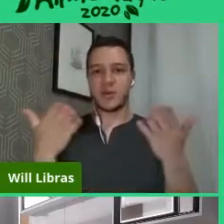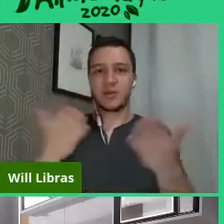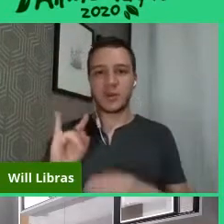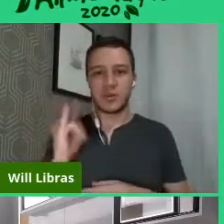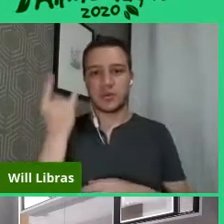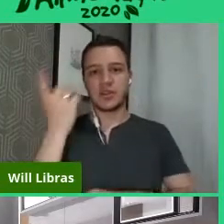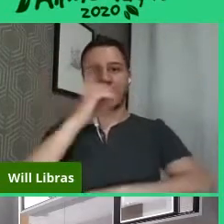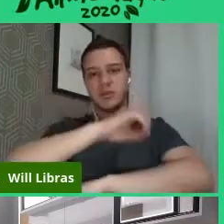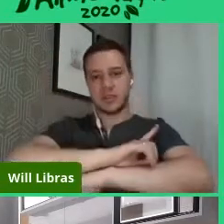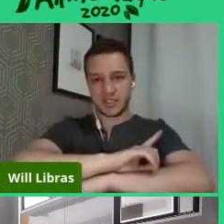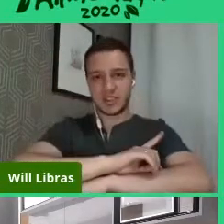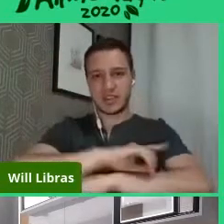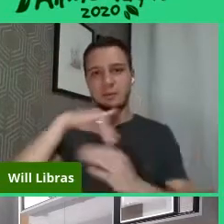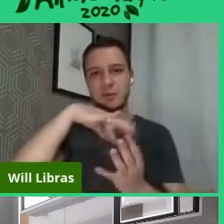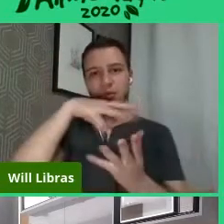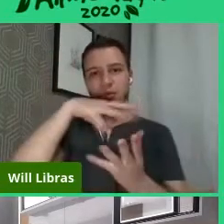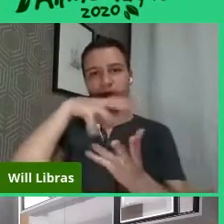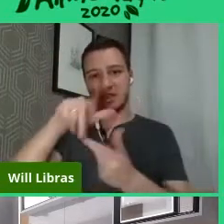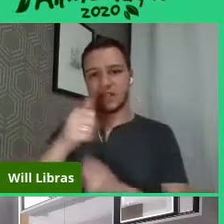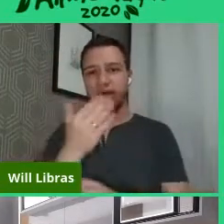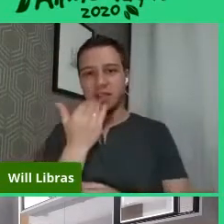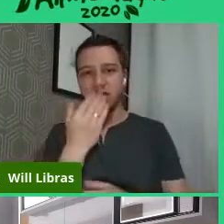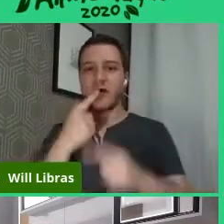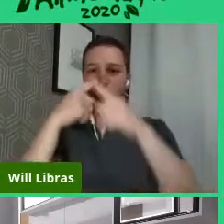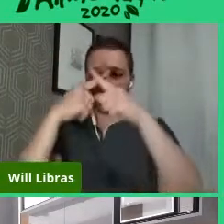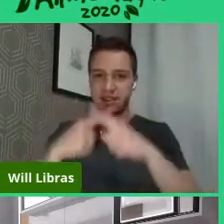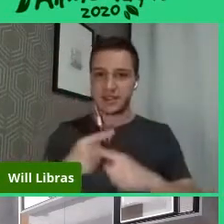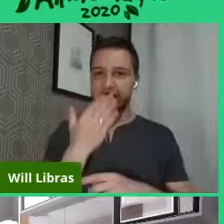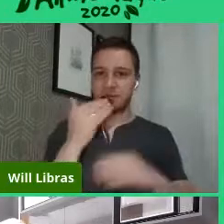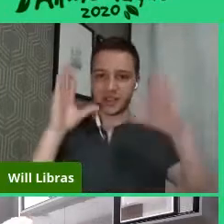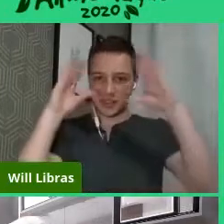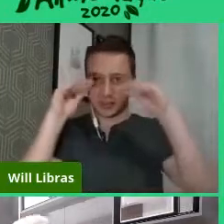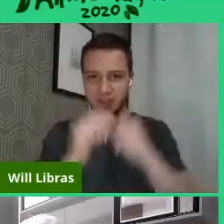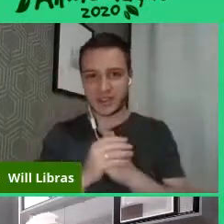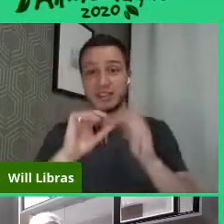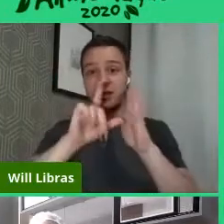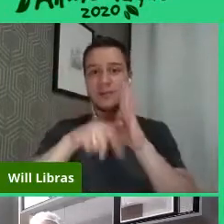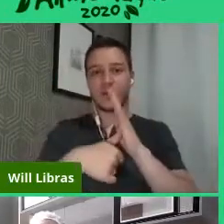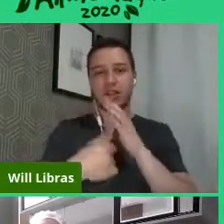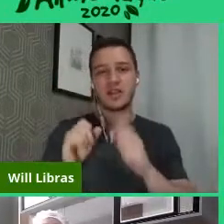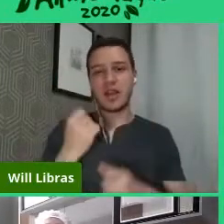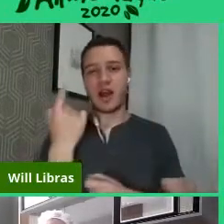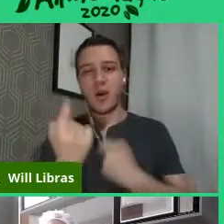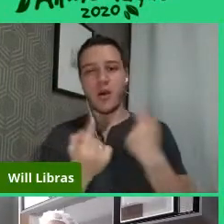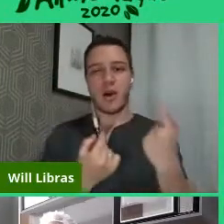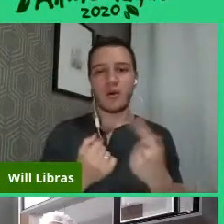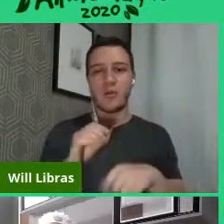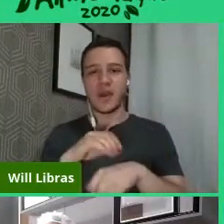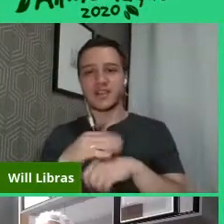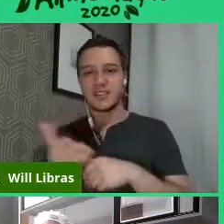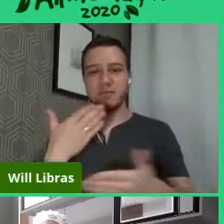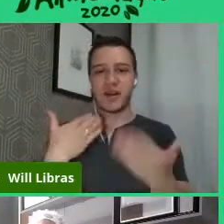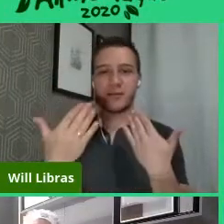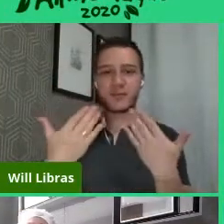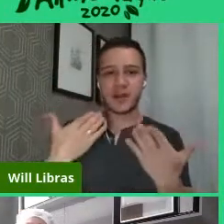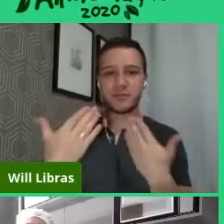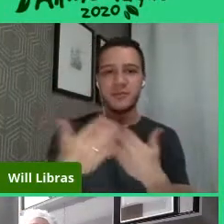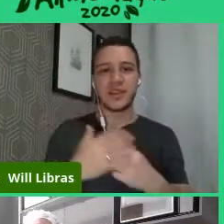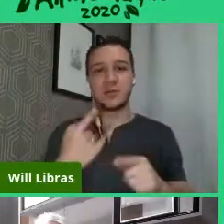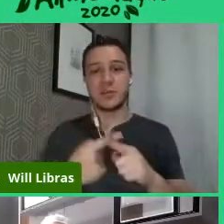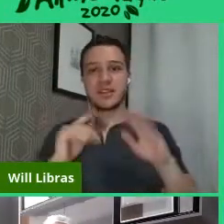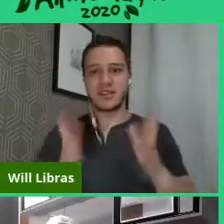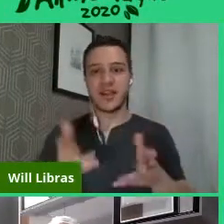da Alimentação com esse duelo do jantar. Depois quero trocar umas dicas ali com a Juliette, que a gente já